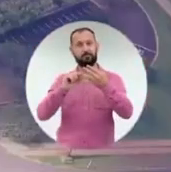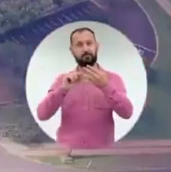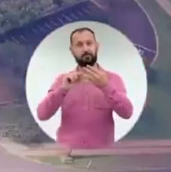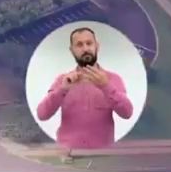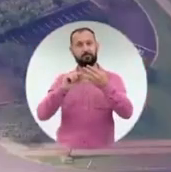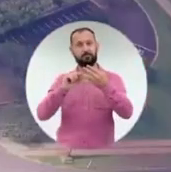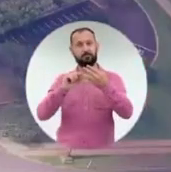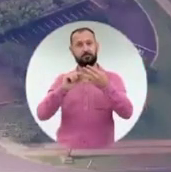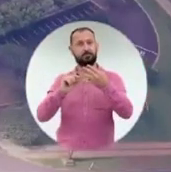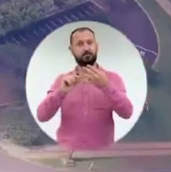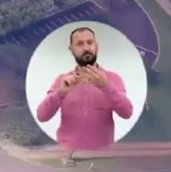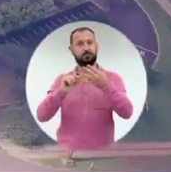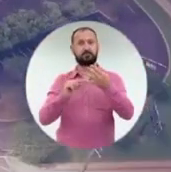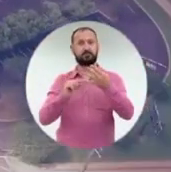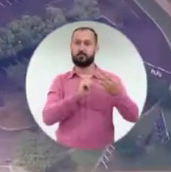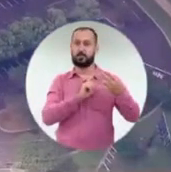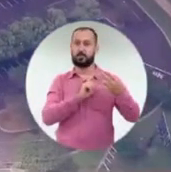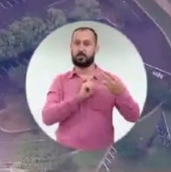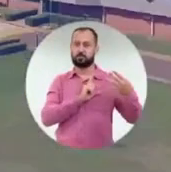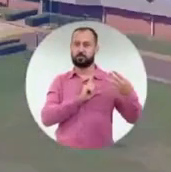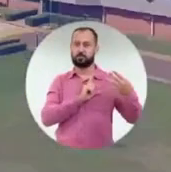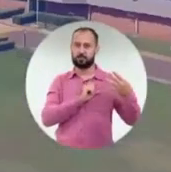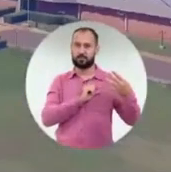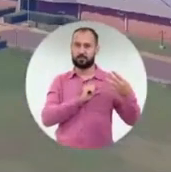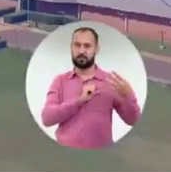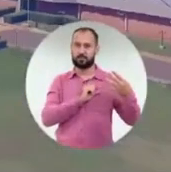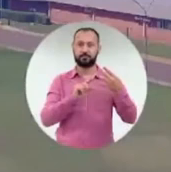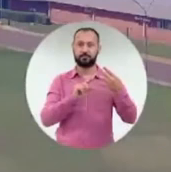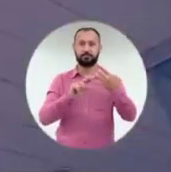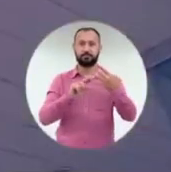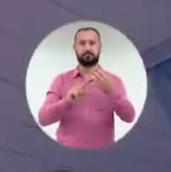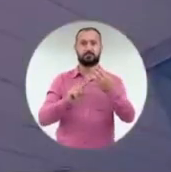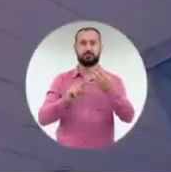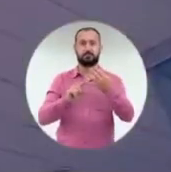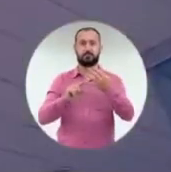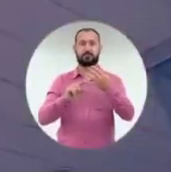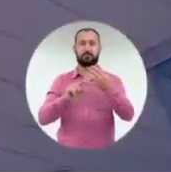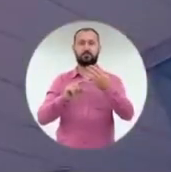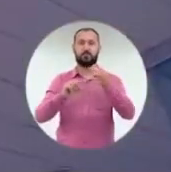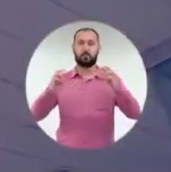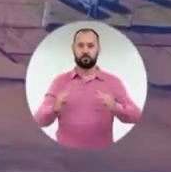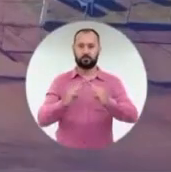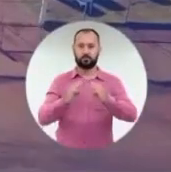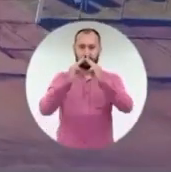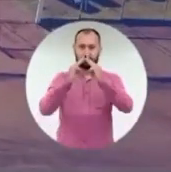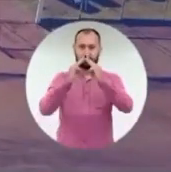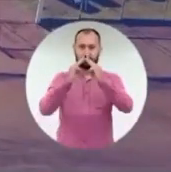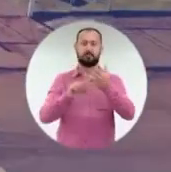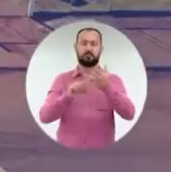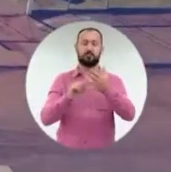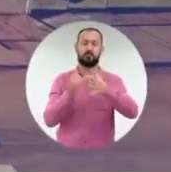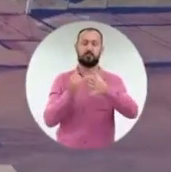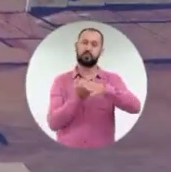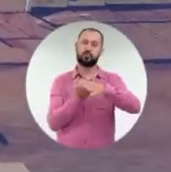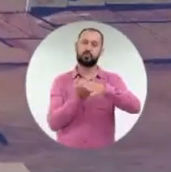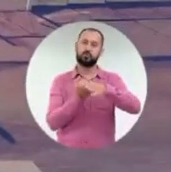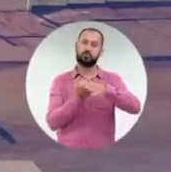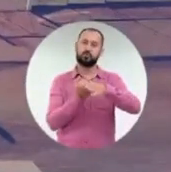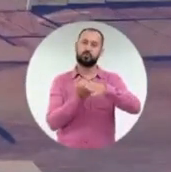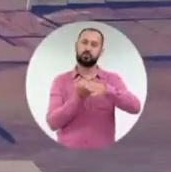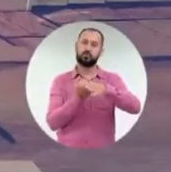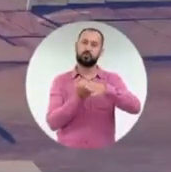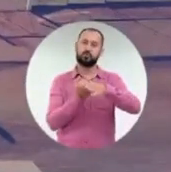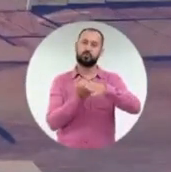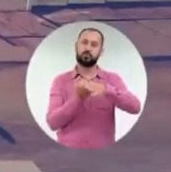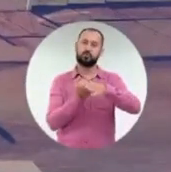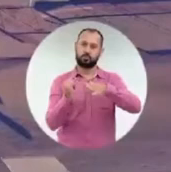Universidade Católica Dom Bosco, CDB, Universidade Uniderp Anhanguera e Instituto Federal de Mato Grosso do Sul,